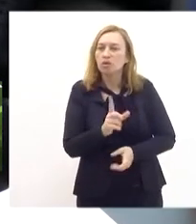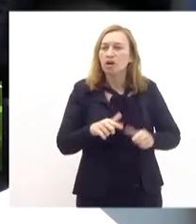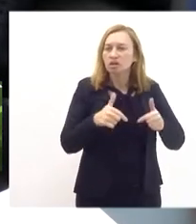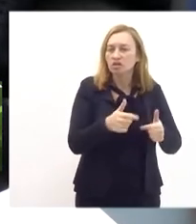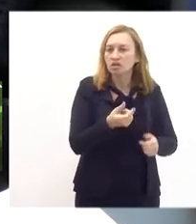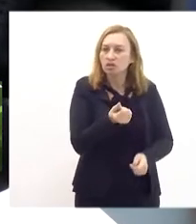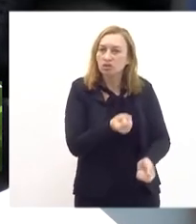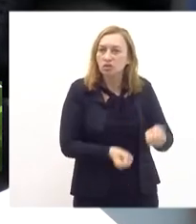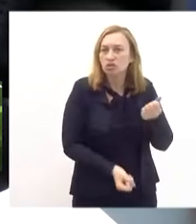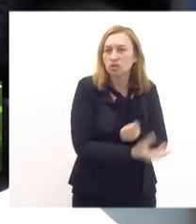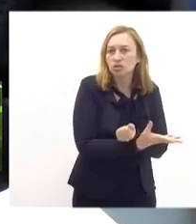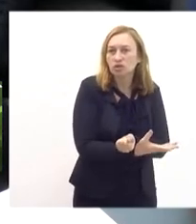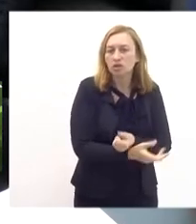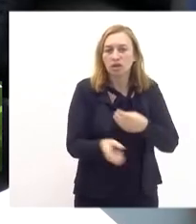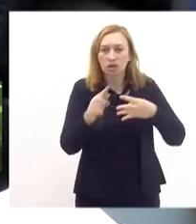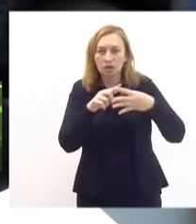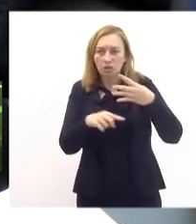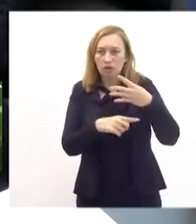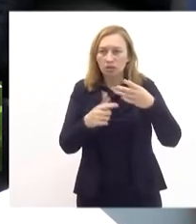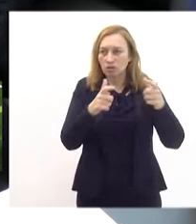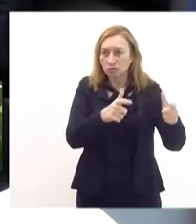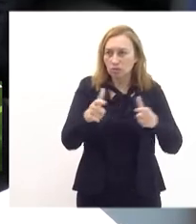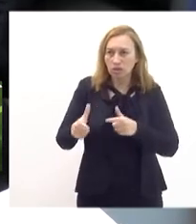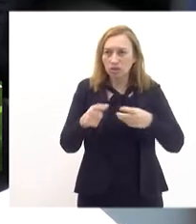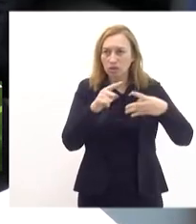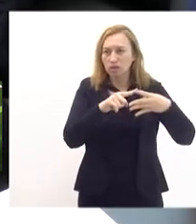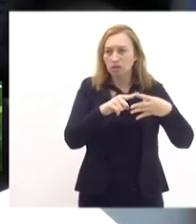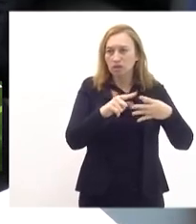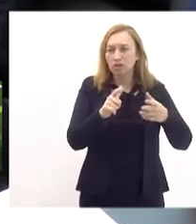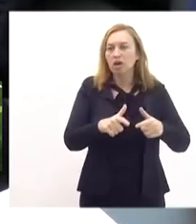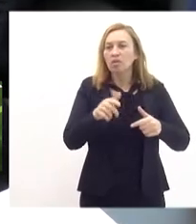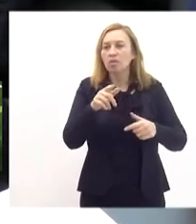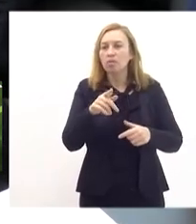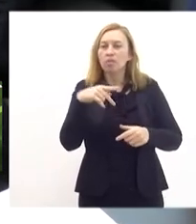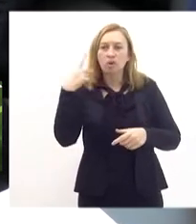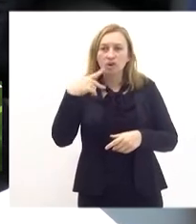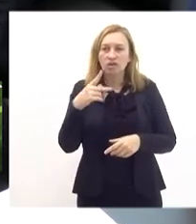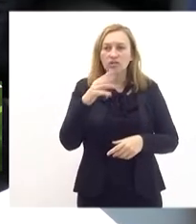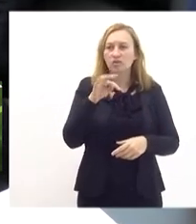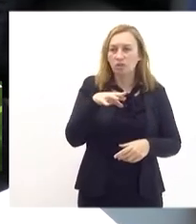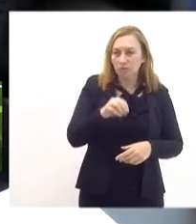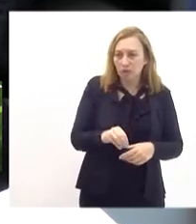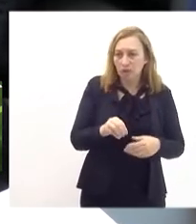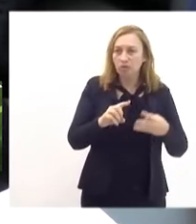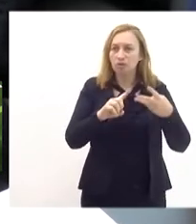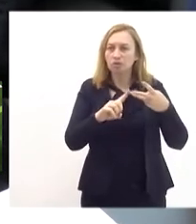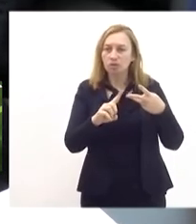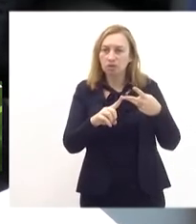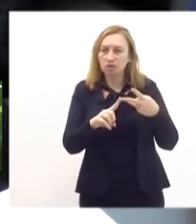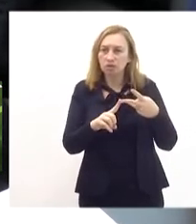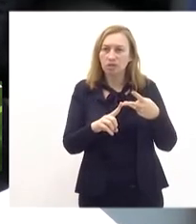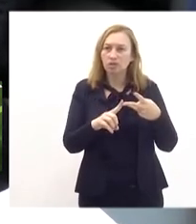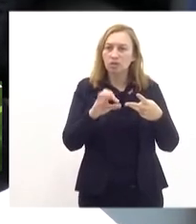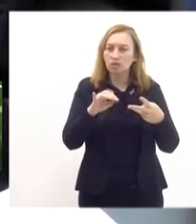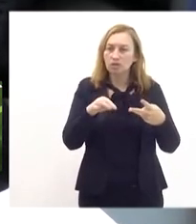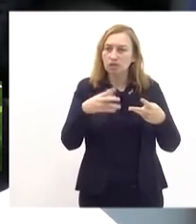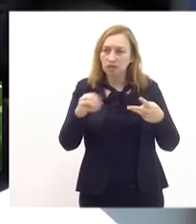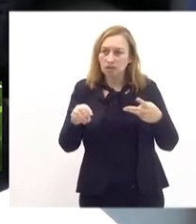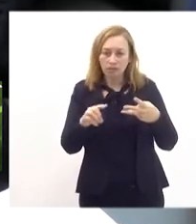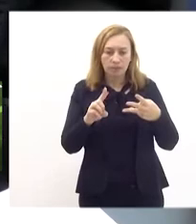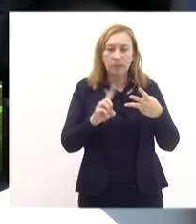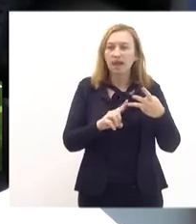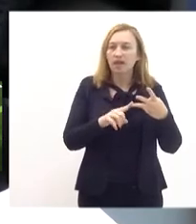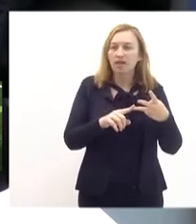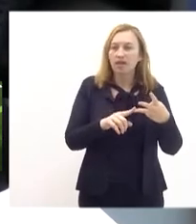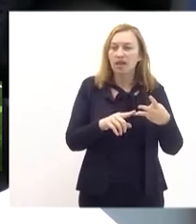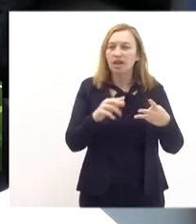em 4 indicadores: expansão da política de fomento, ampla discricionariedade dos atos de concessão, falhas